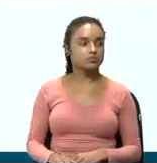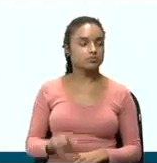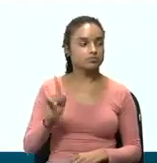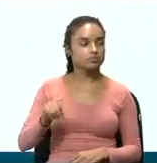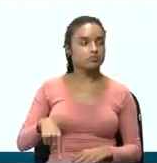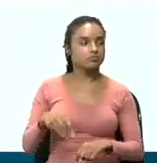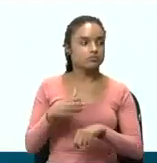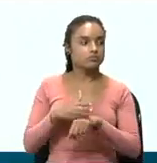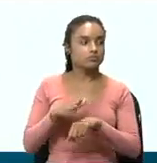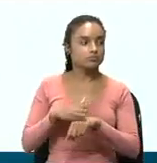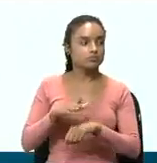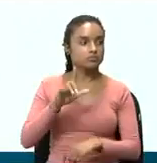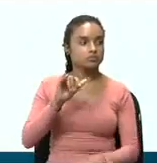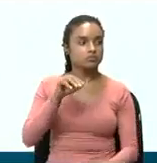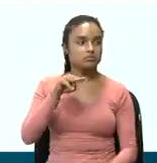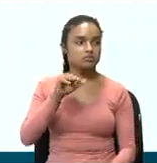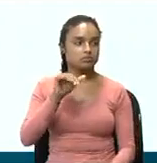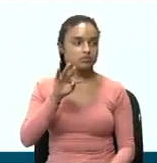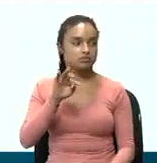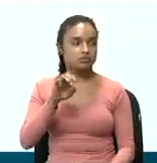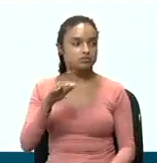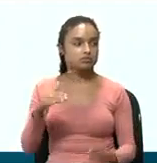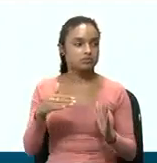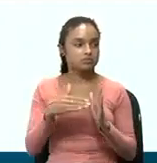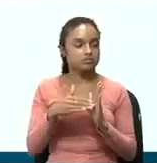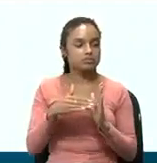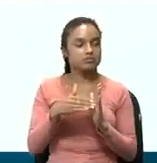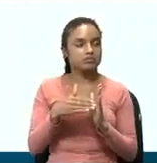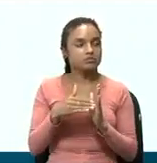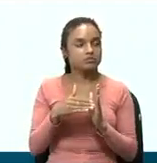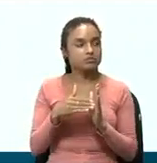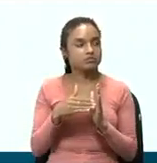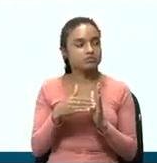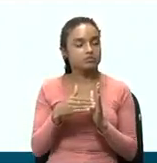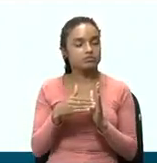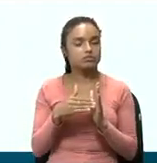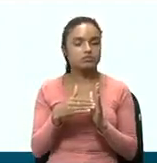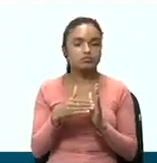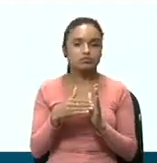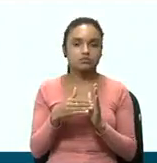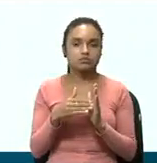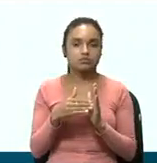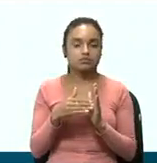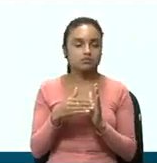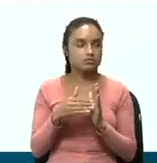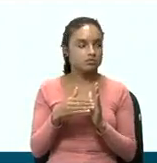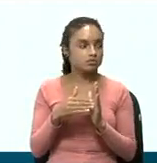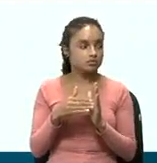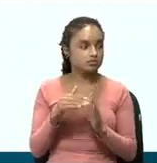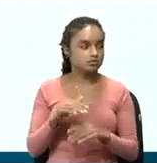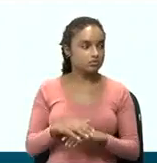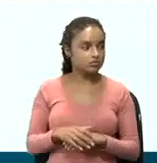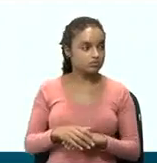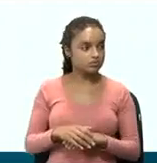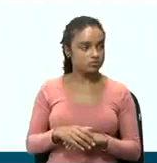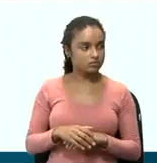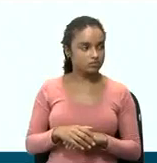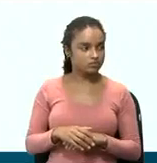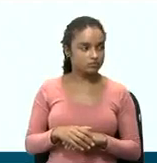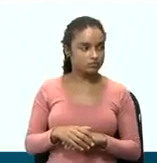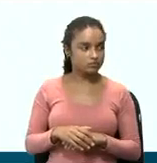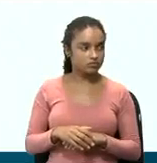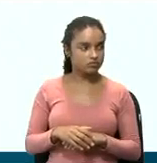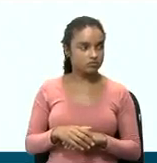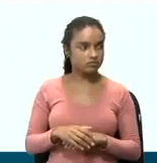nós vamos ter o limite, nesse caso agora, o limite